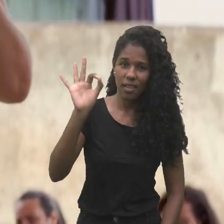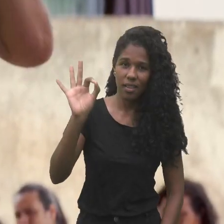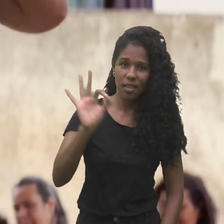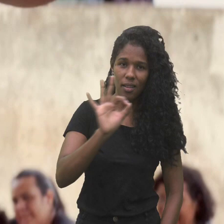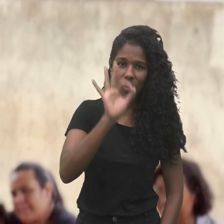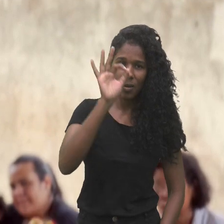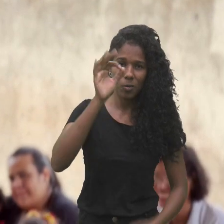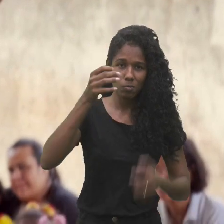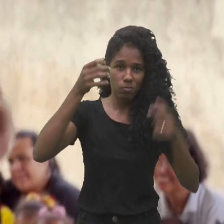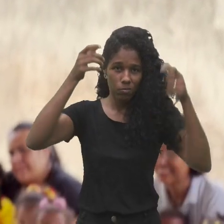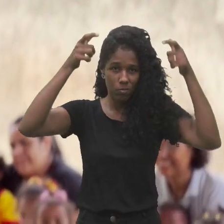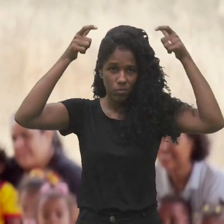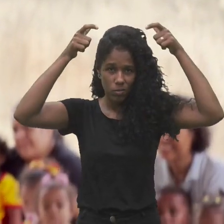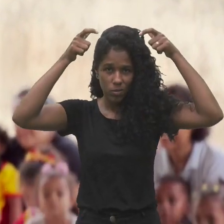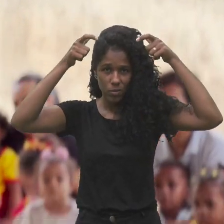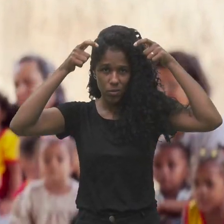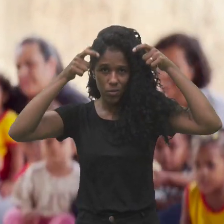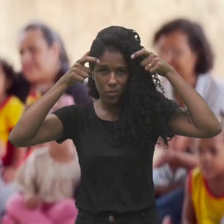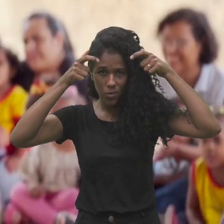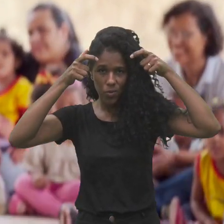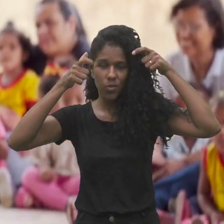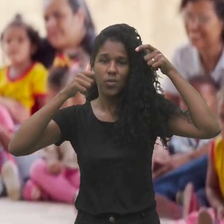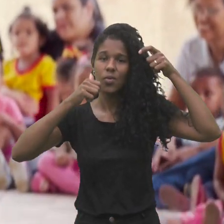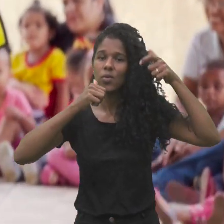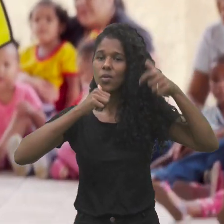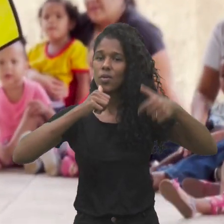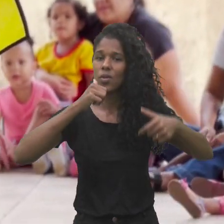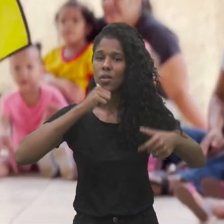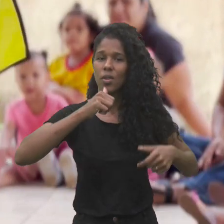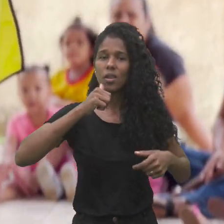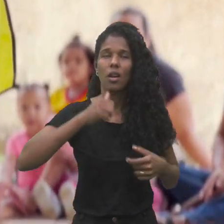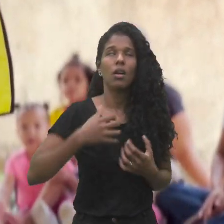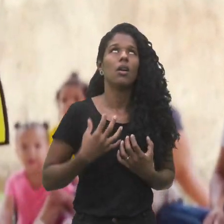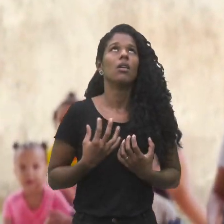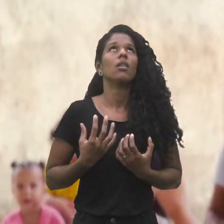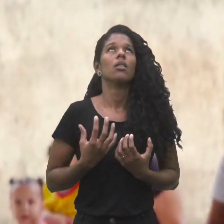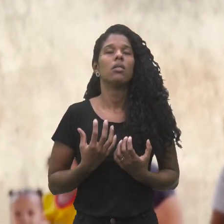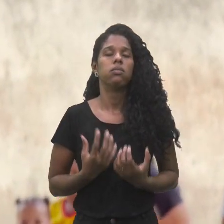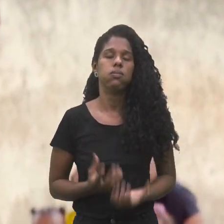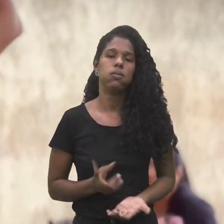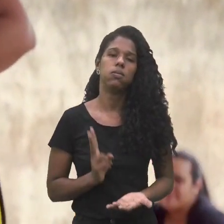Rainha está sempre cansada,